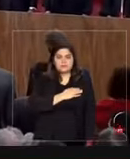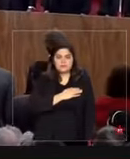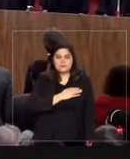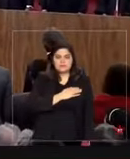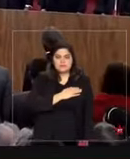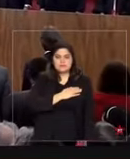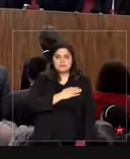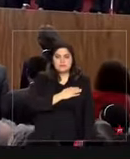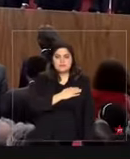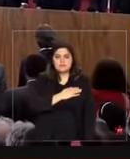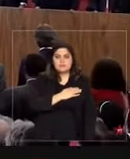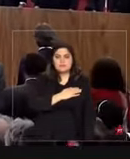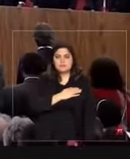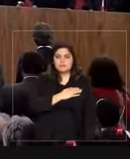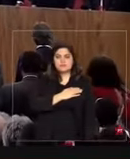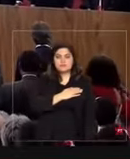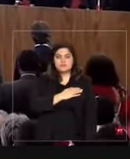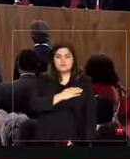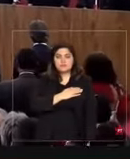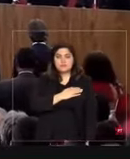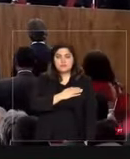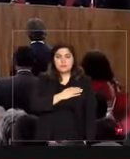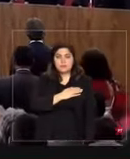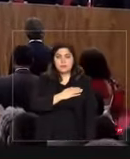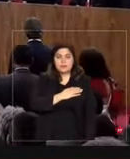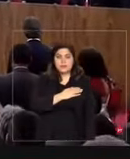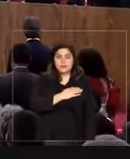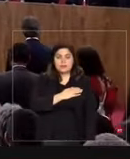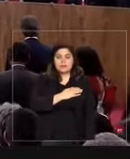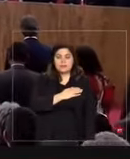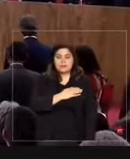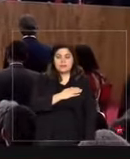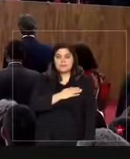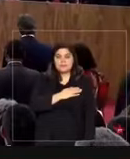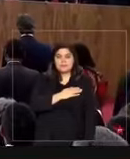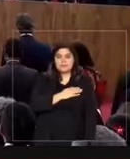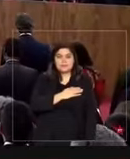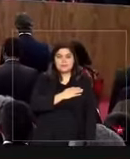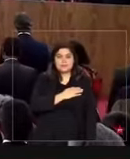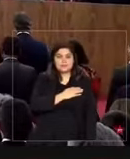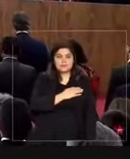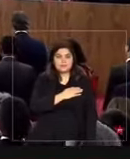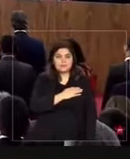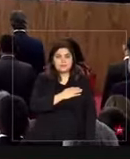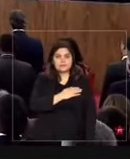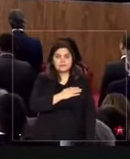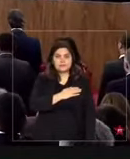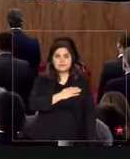Thank you.